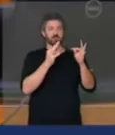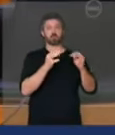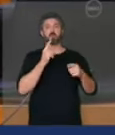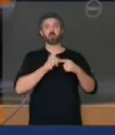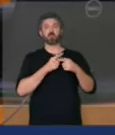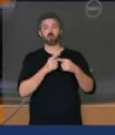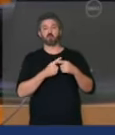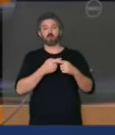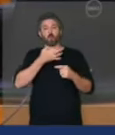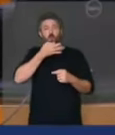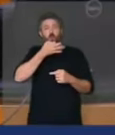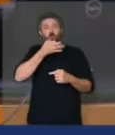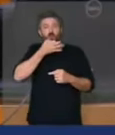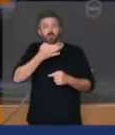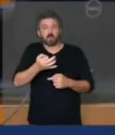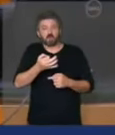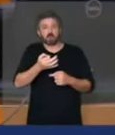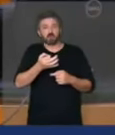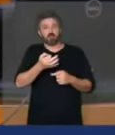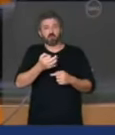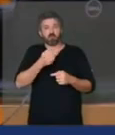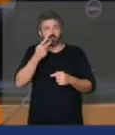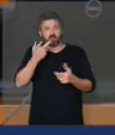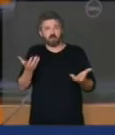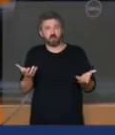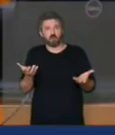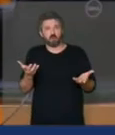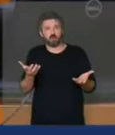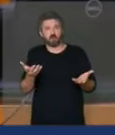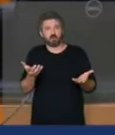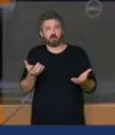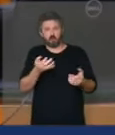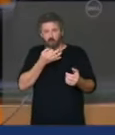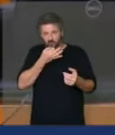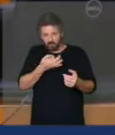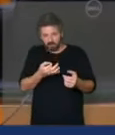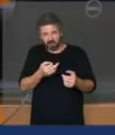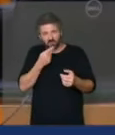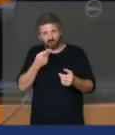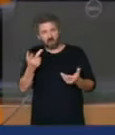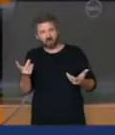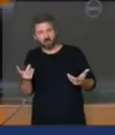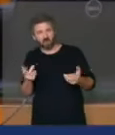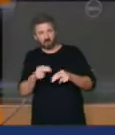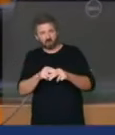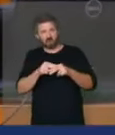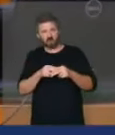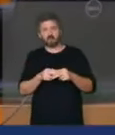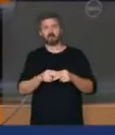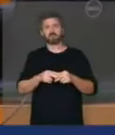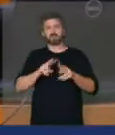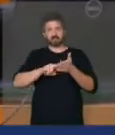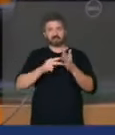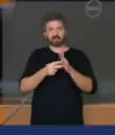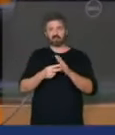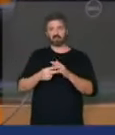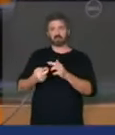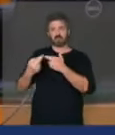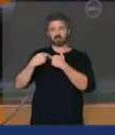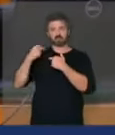haver manifestado determinada opinião, pois isso significaria cessear suas